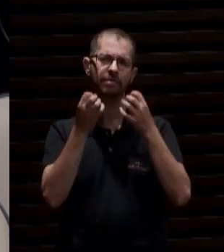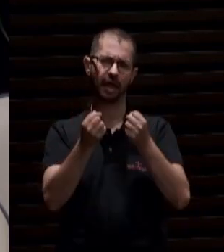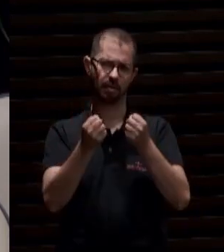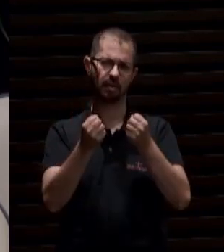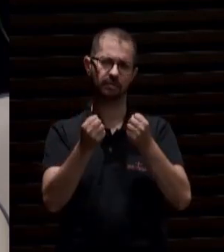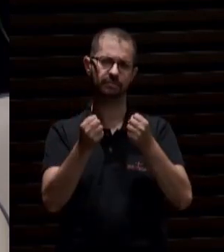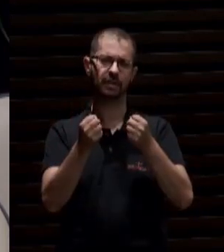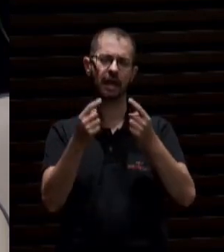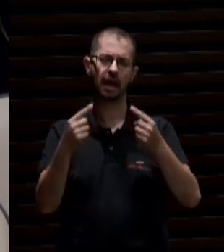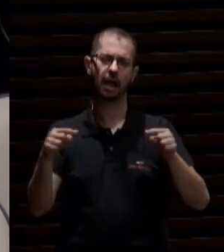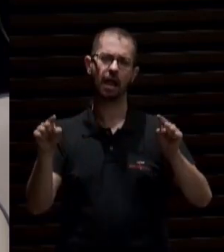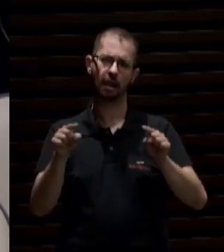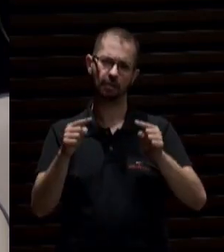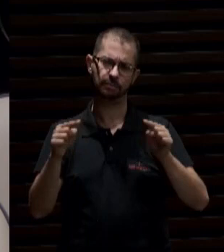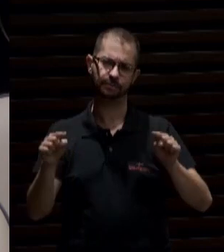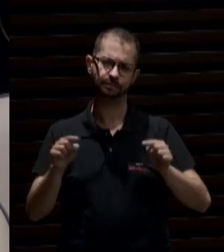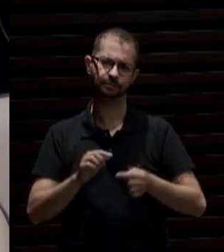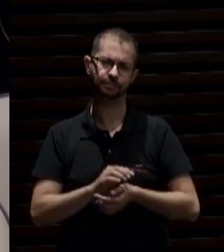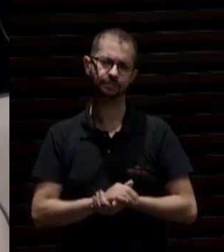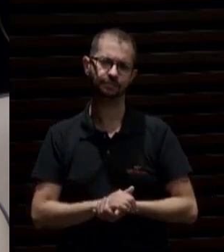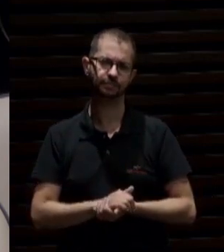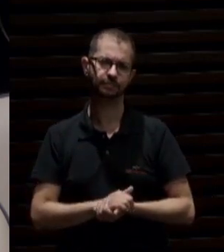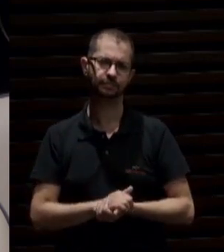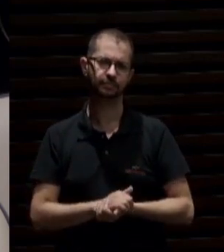da letra da música que eu vou ler para vocês.